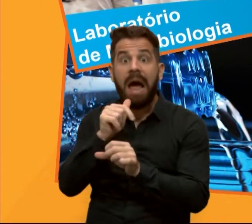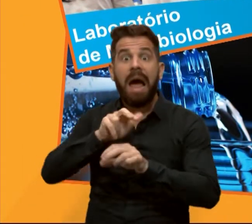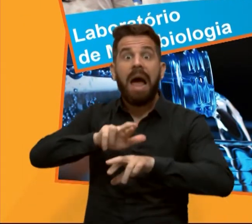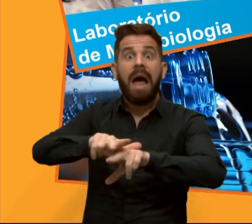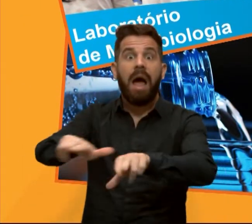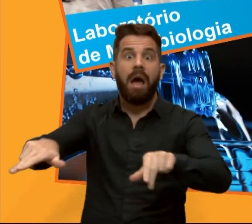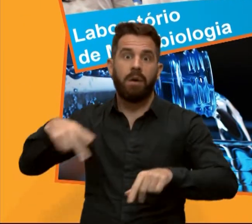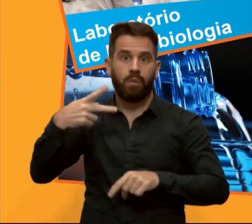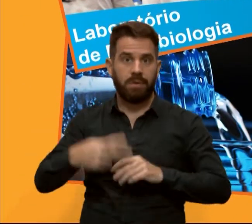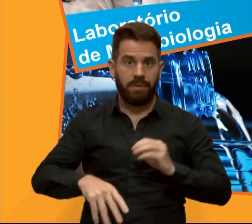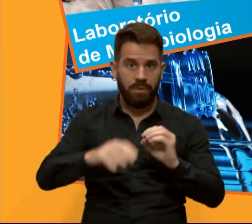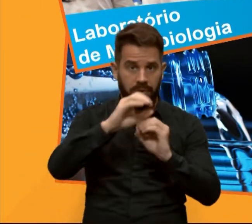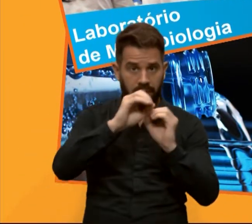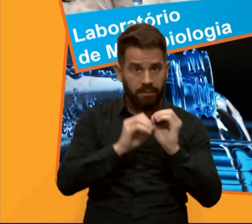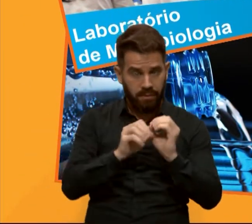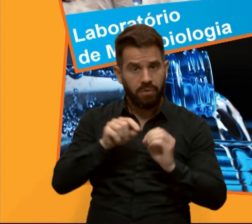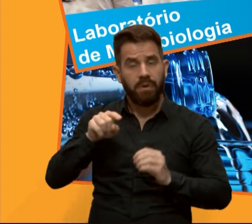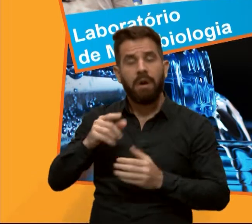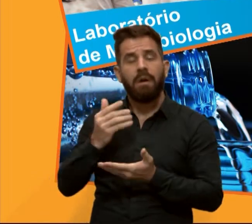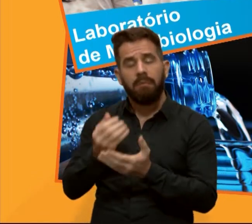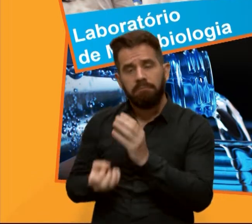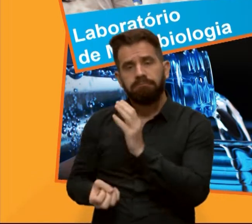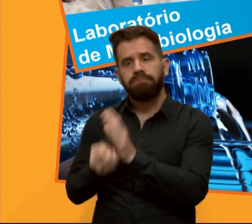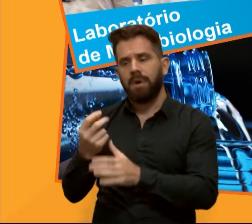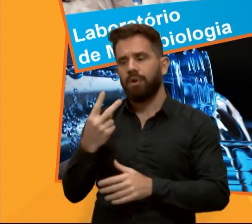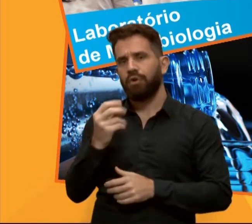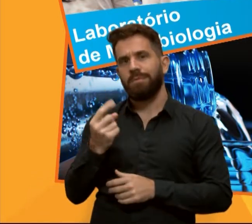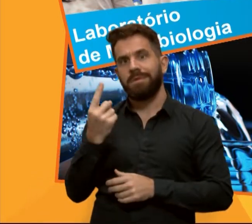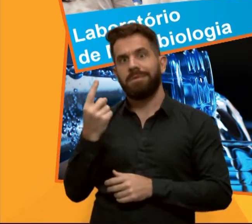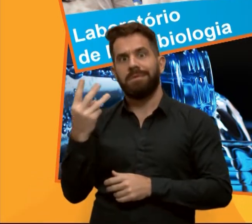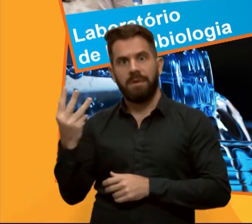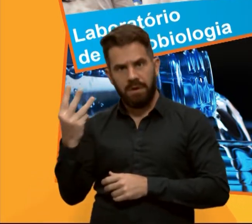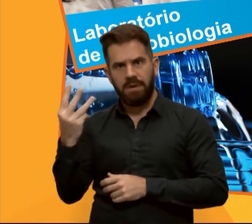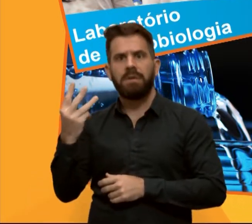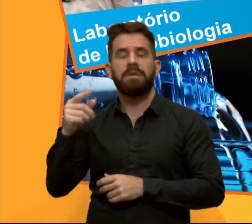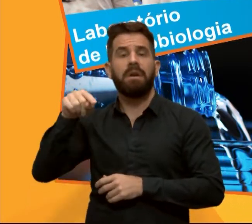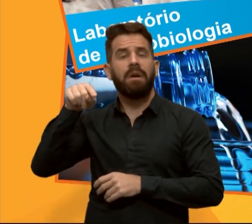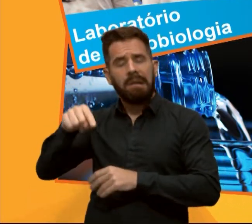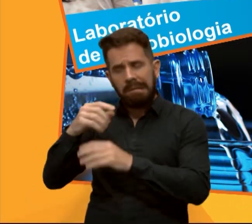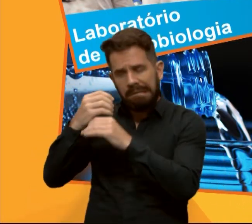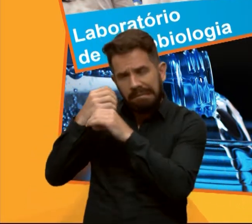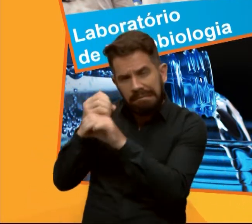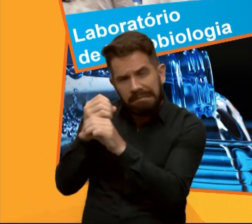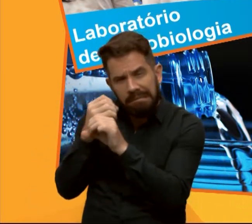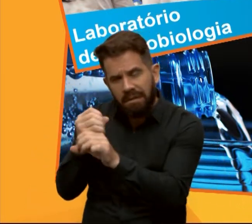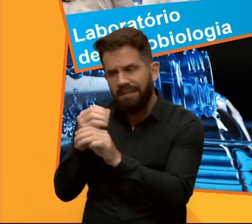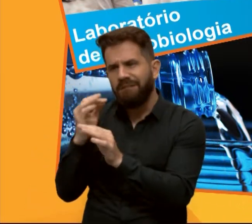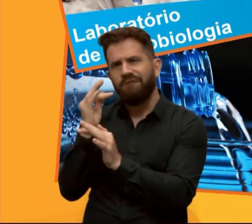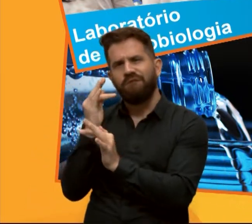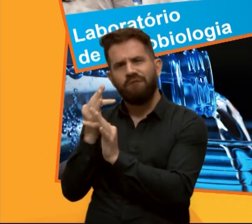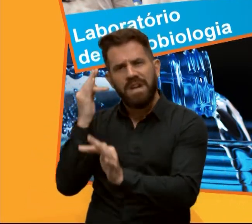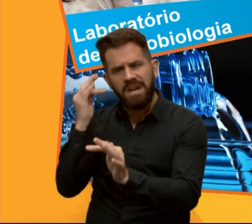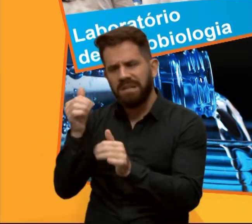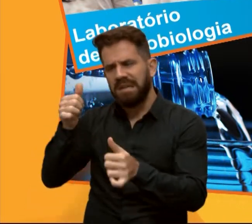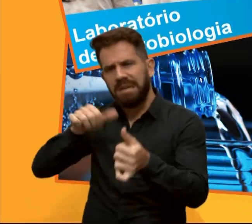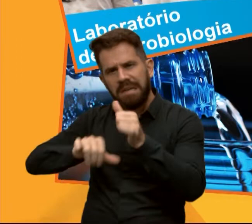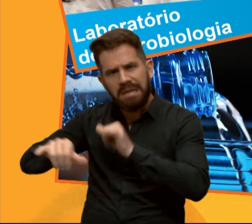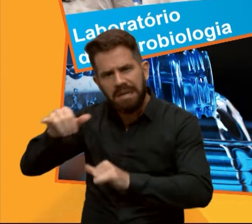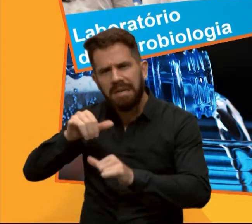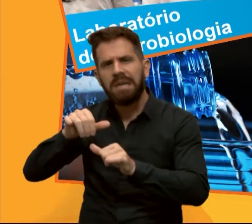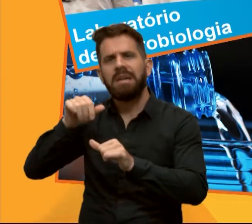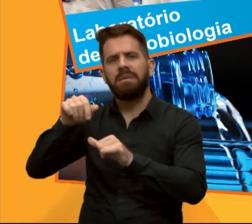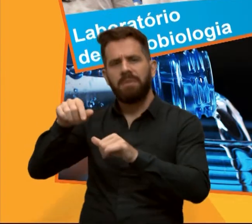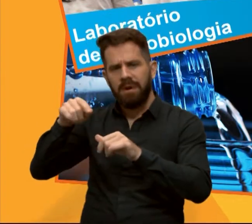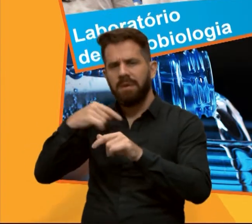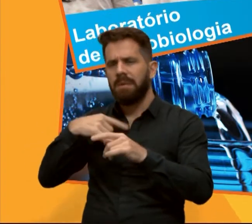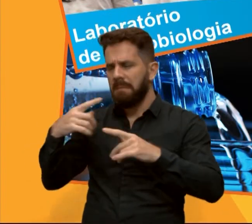2013 para fazer análises físico-químicas, microbiológicas e de qualidade de águas, de